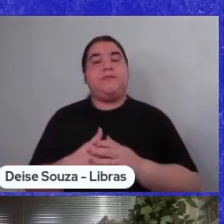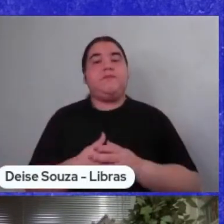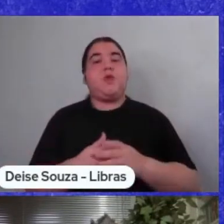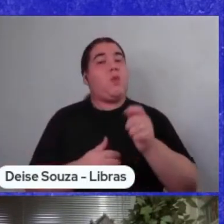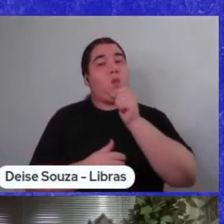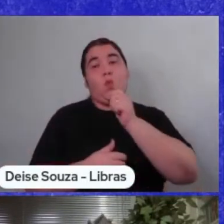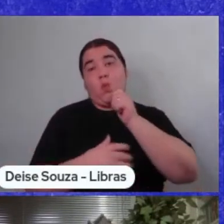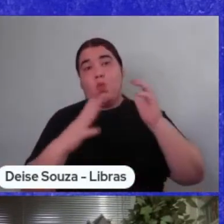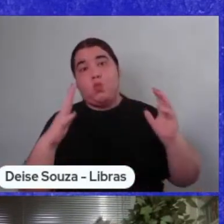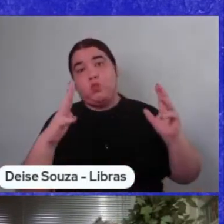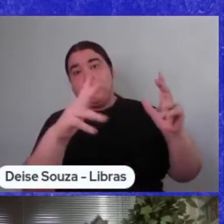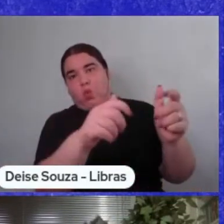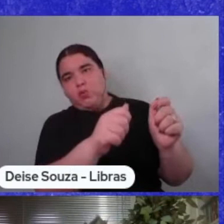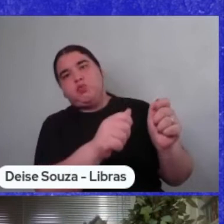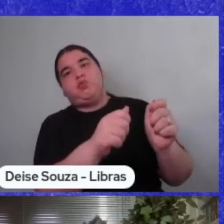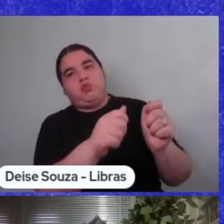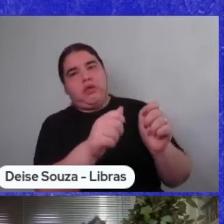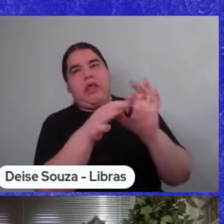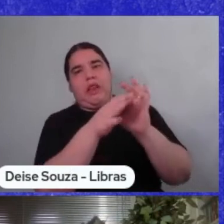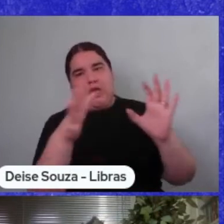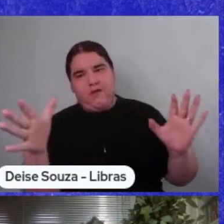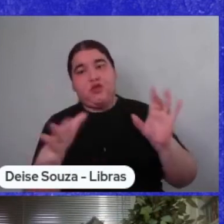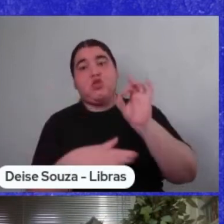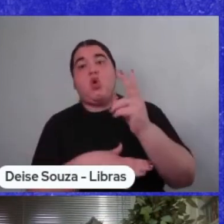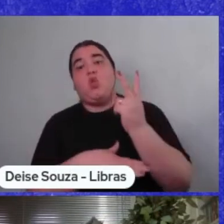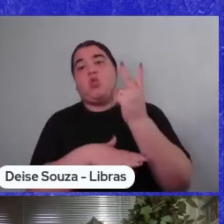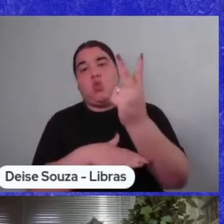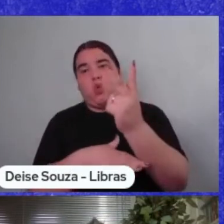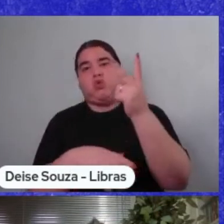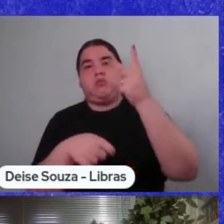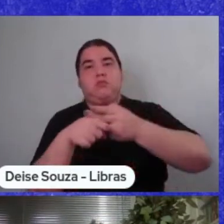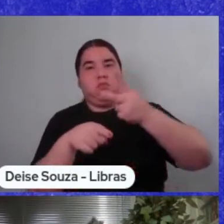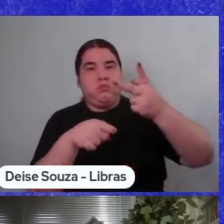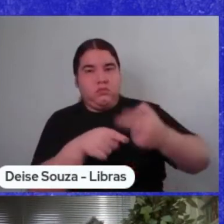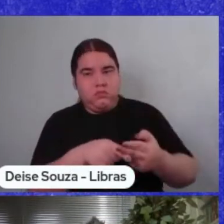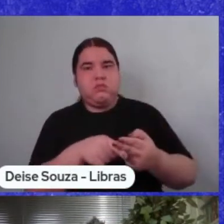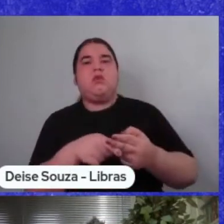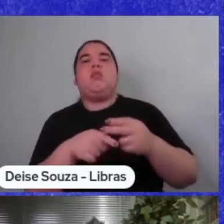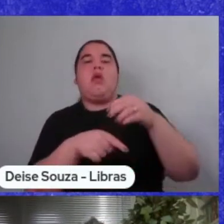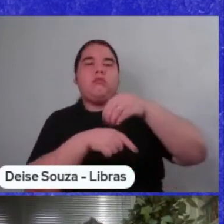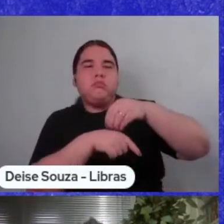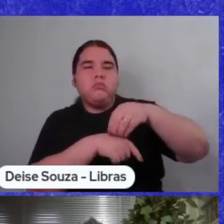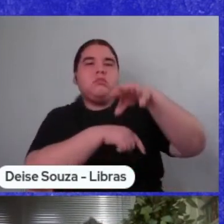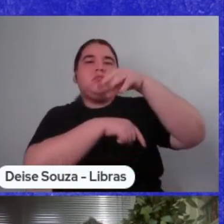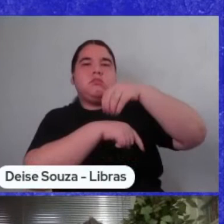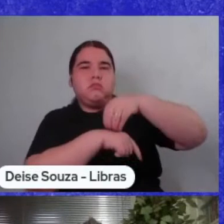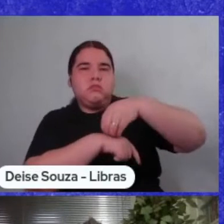episódios, são 6, tem 2 que estão disponíveis. A gente está soltando aos poucos, mas a ideia